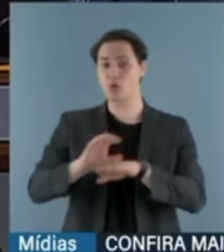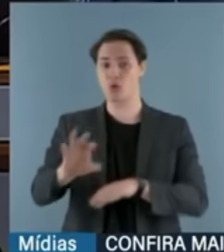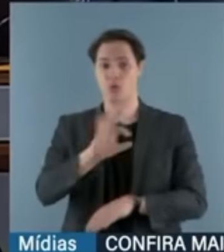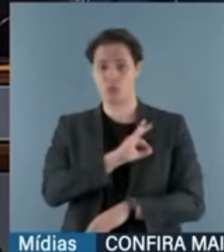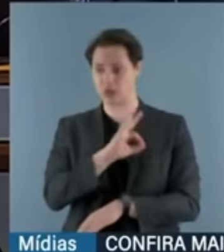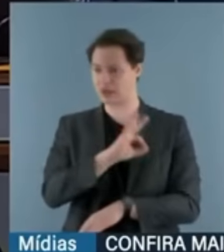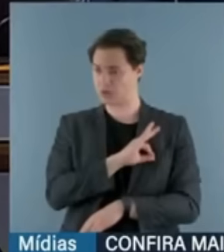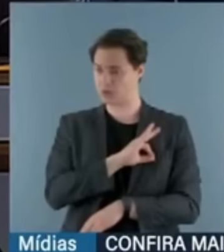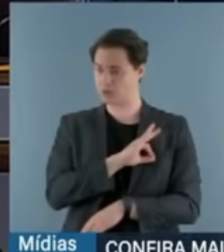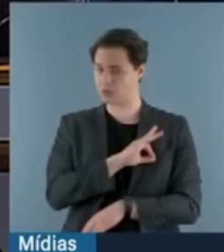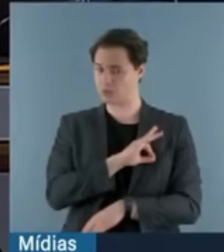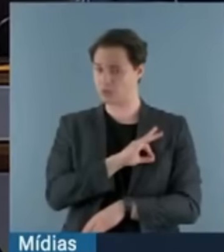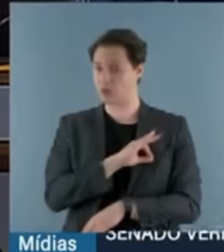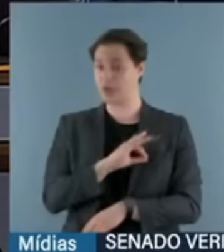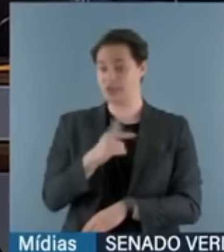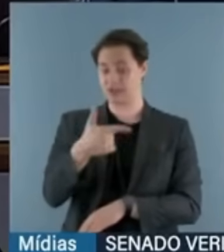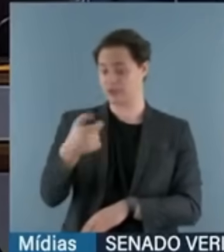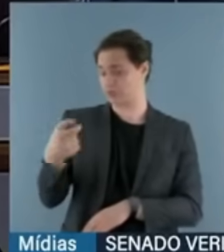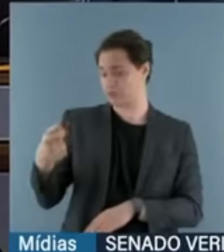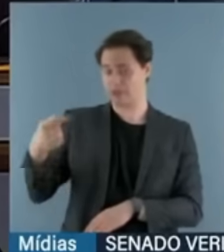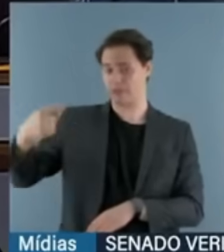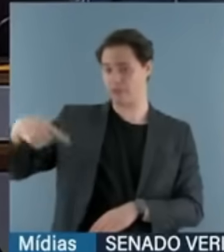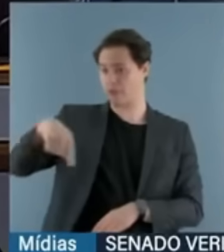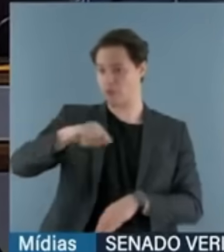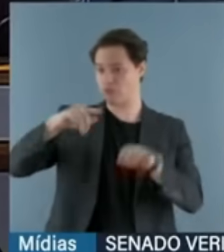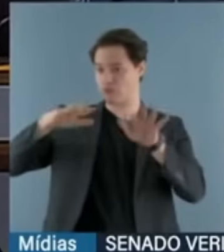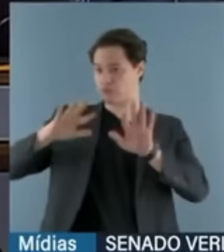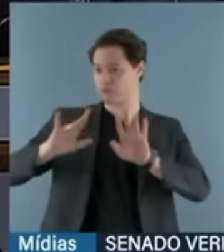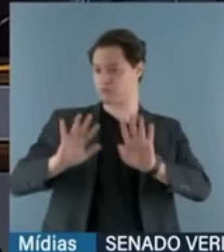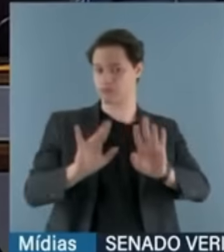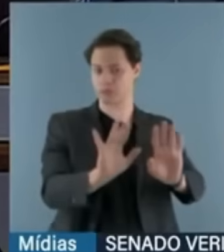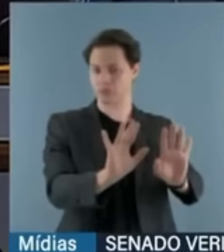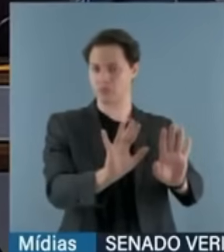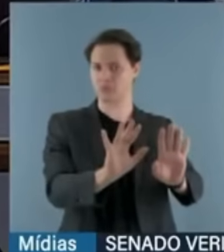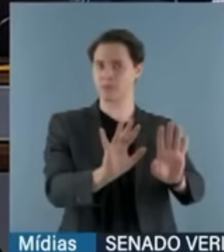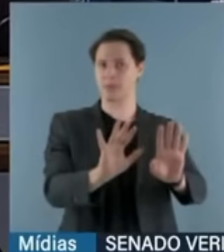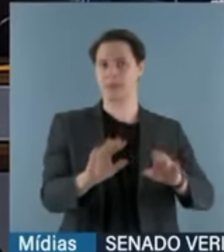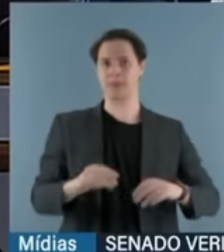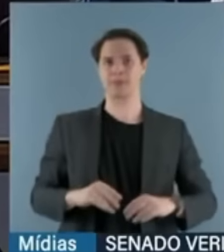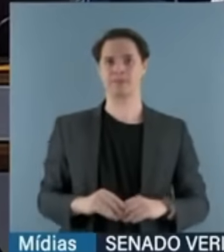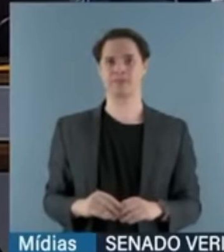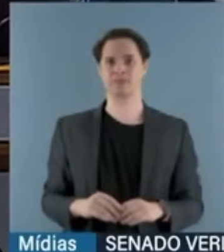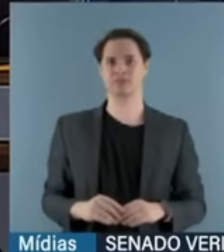esses 200 alunos foram designados...